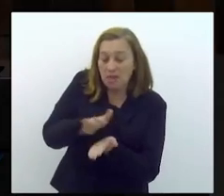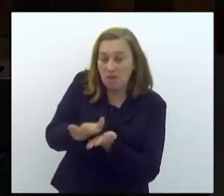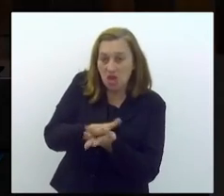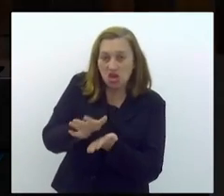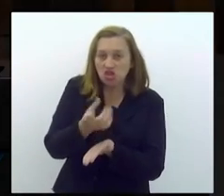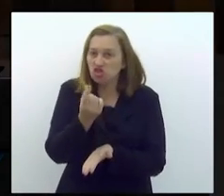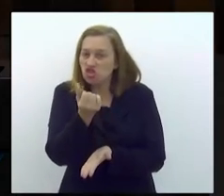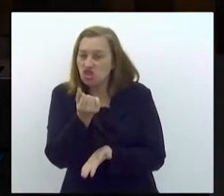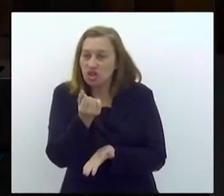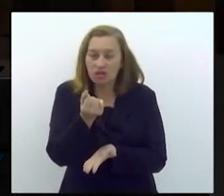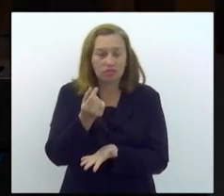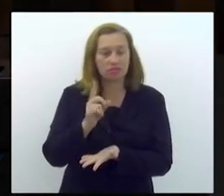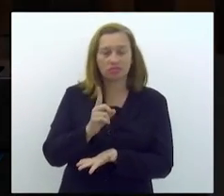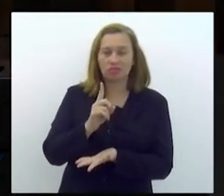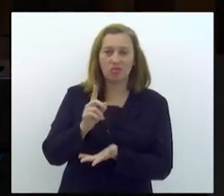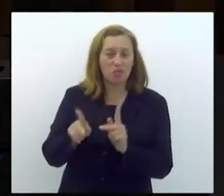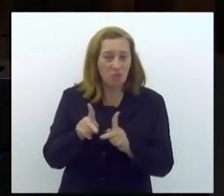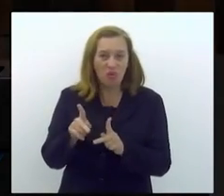dinheiro